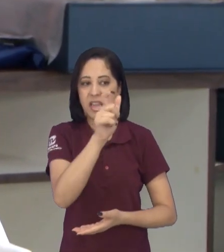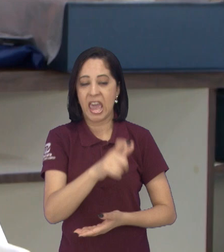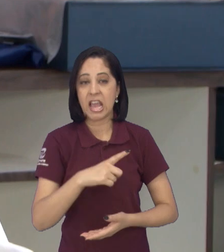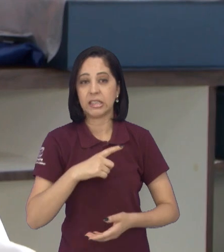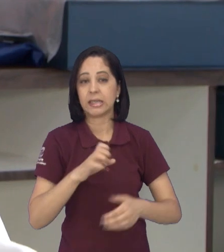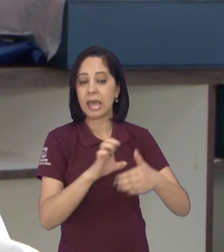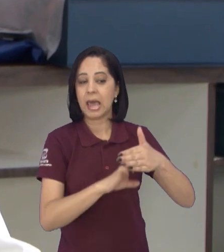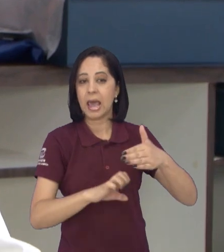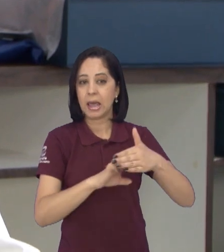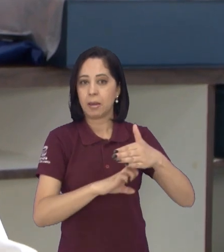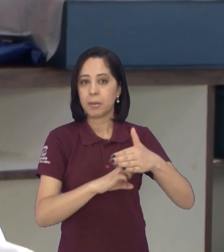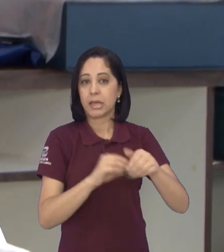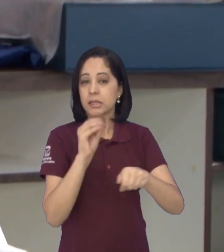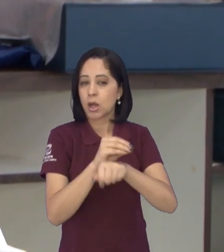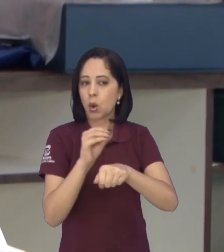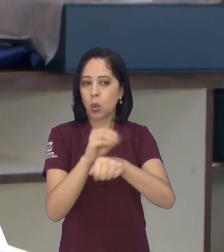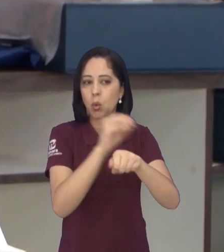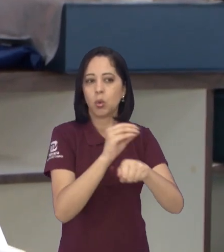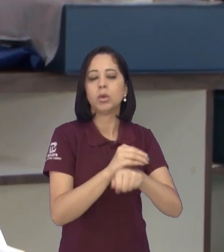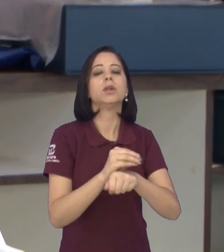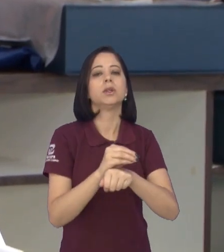à LGPD.